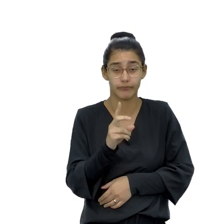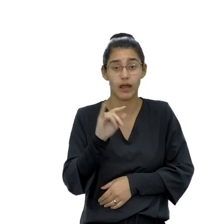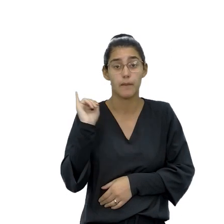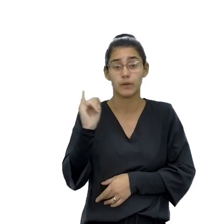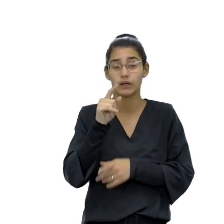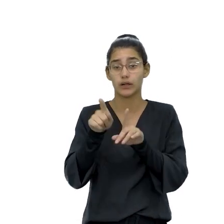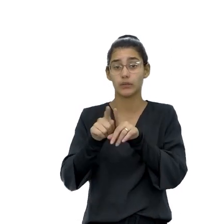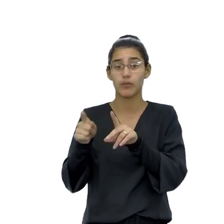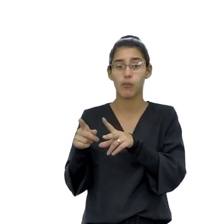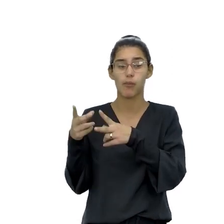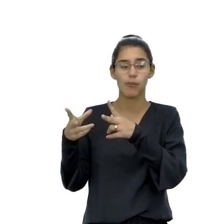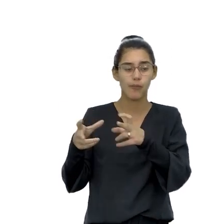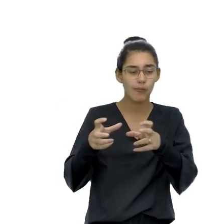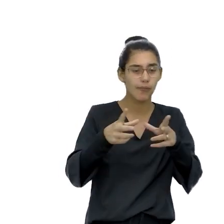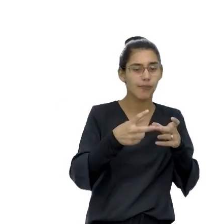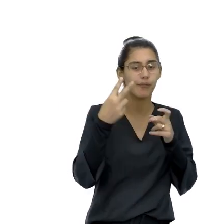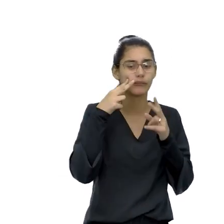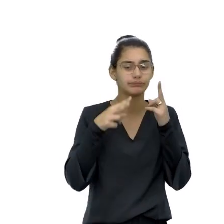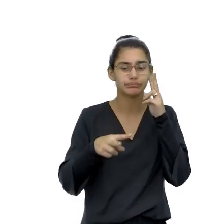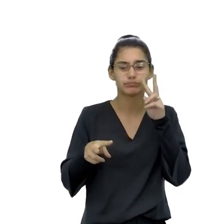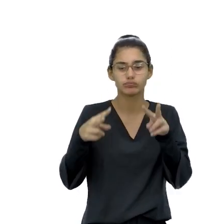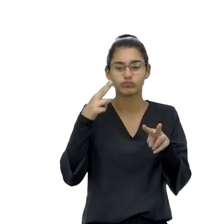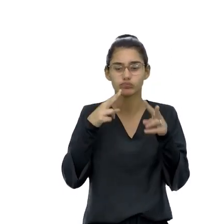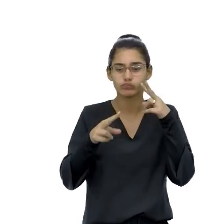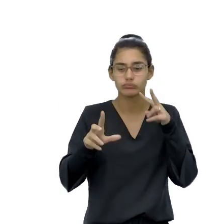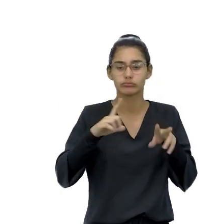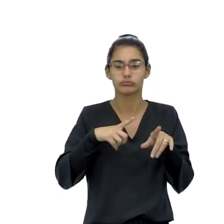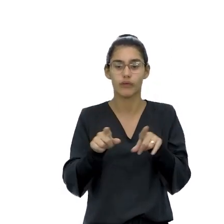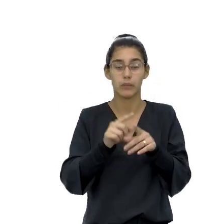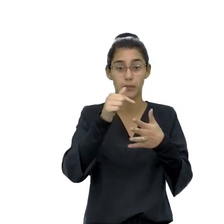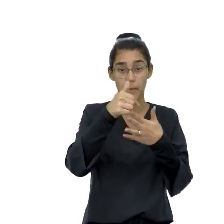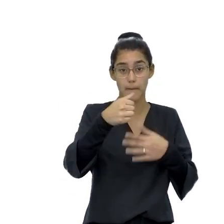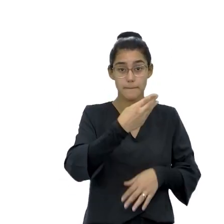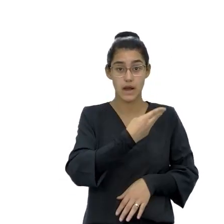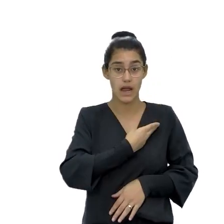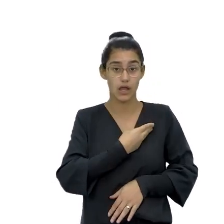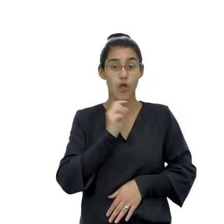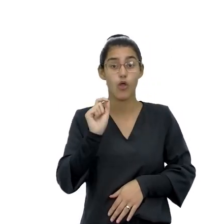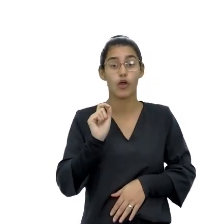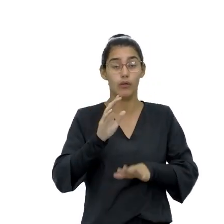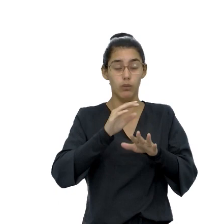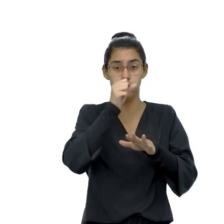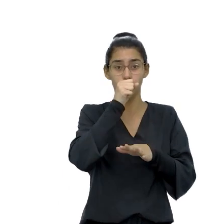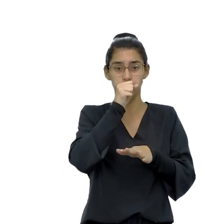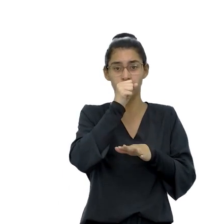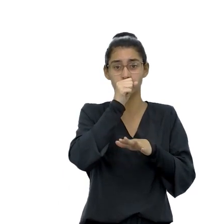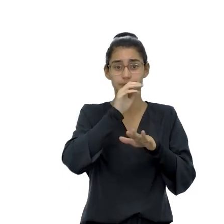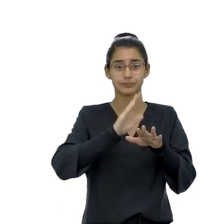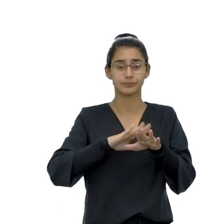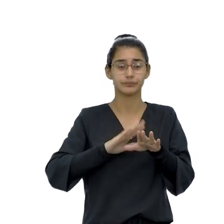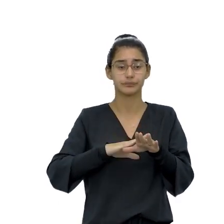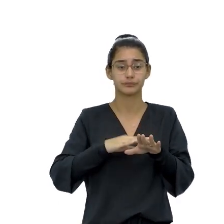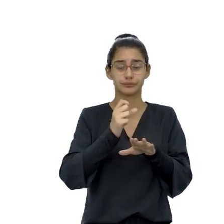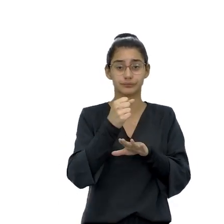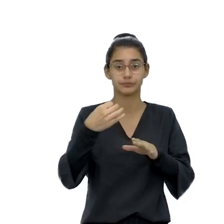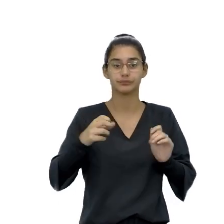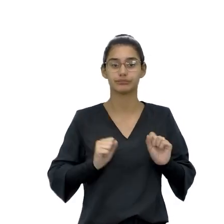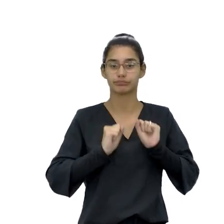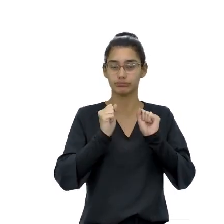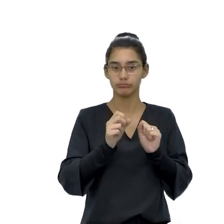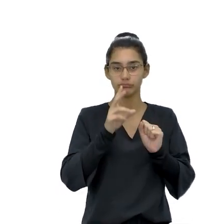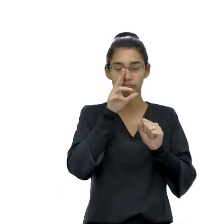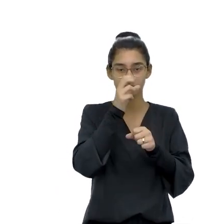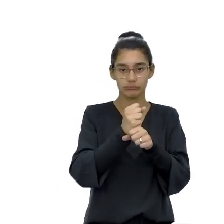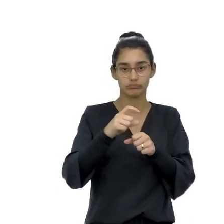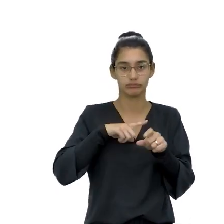vá reconhecendo, que ele vá vendo, através dos outros colegas, do que eles fizeram, outras